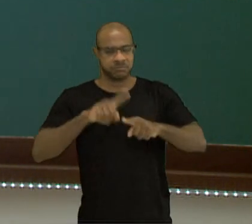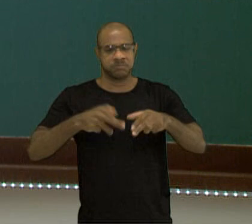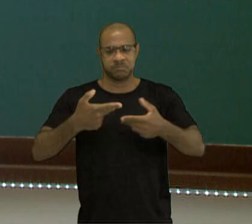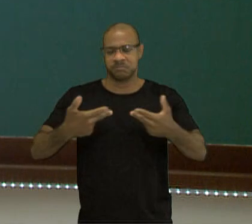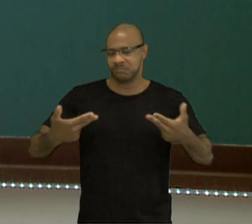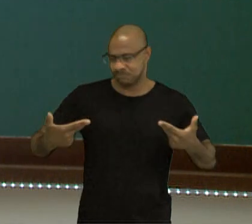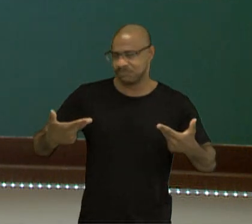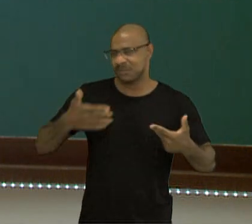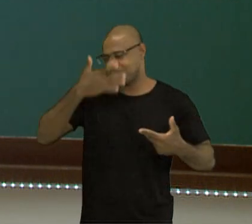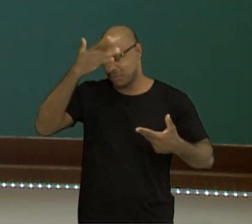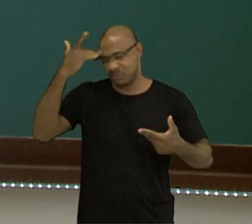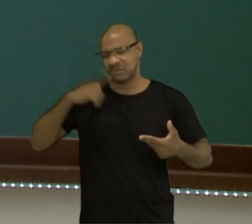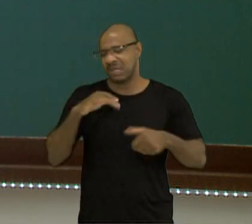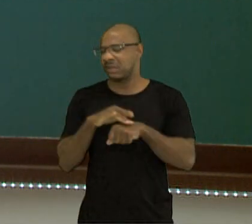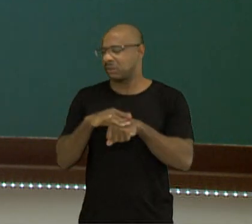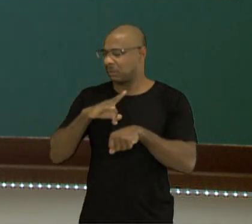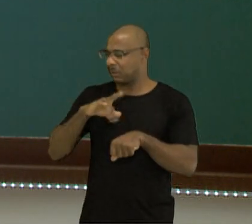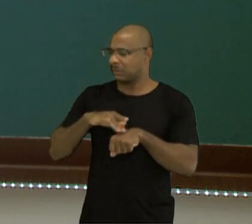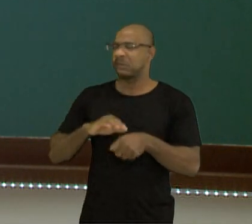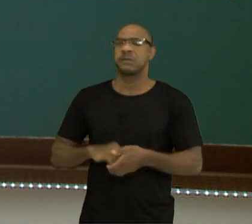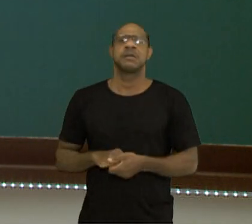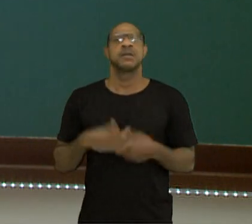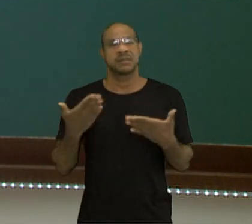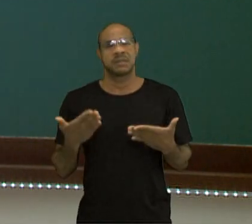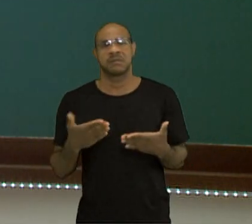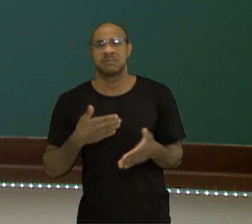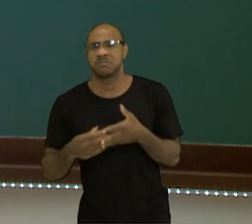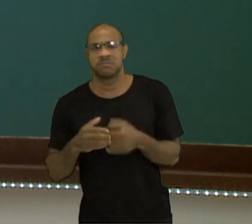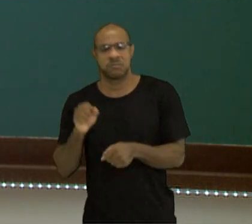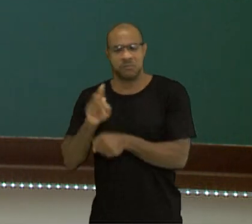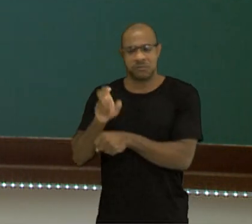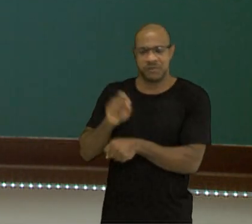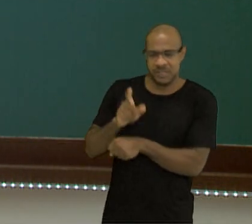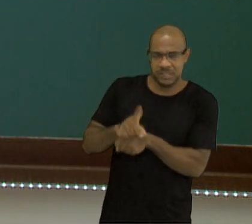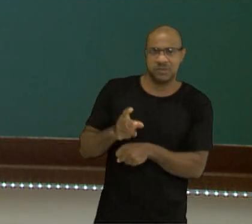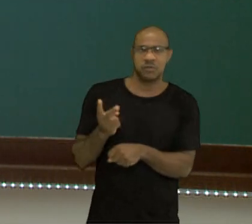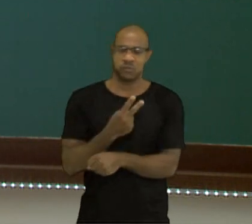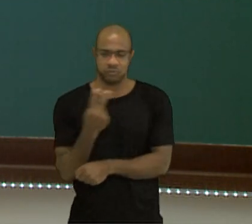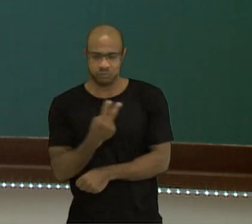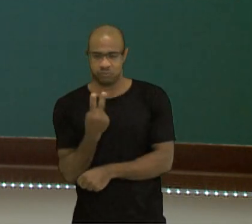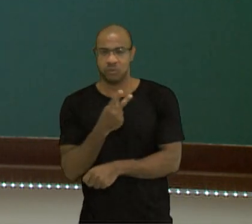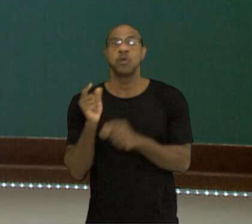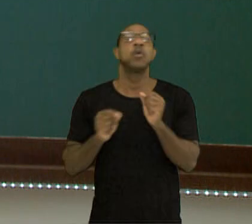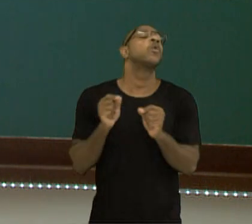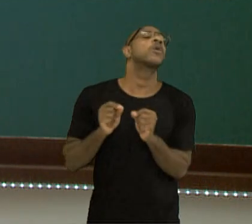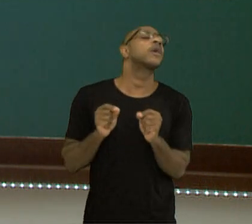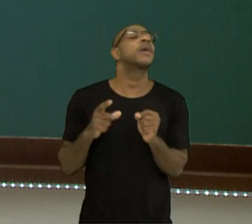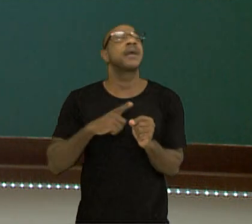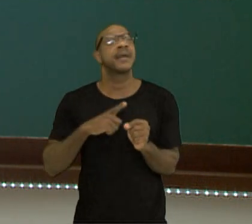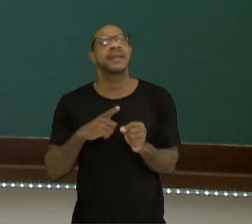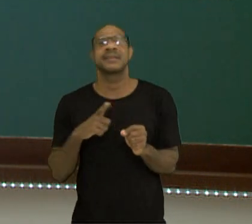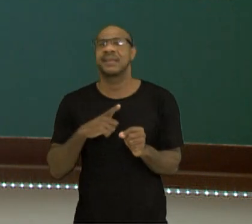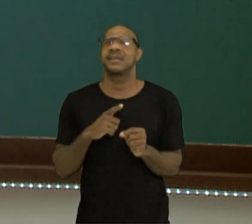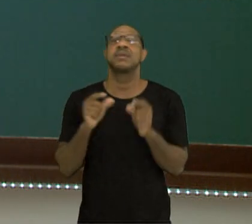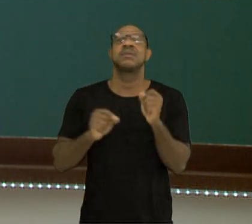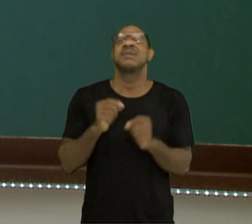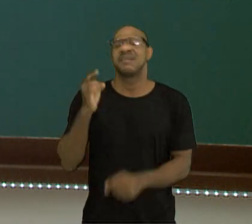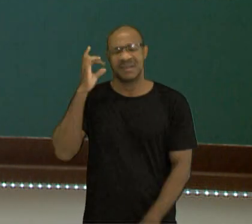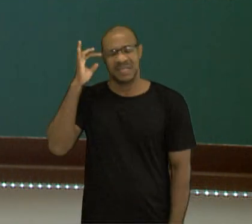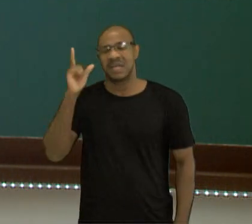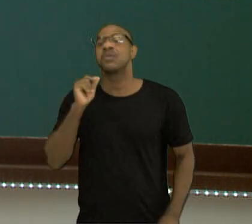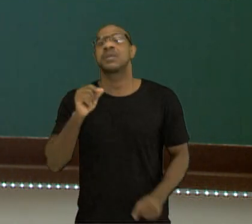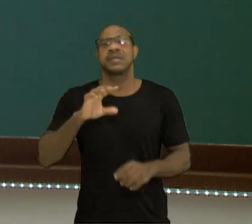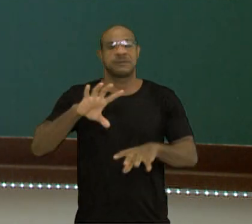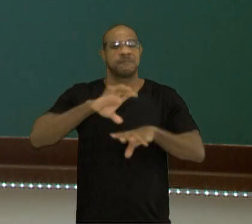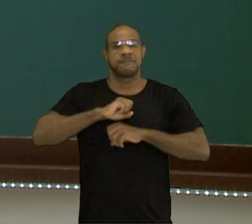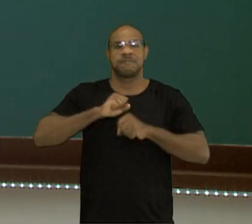objetos de pessoas que estão doentes. Então, tanto o vírus do resfriado quanto o vírus da gripe têm uma certa